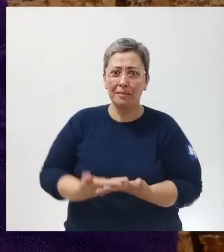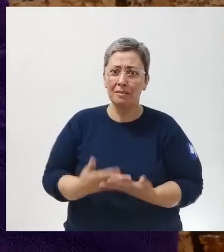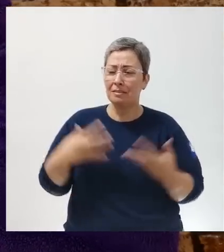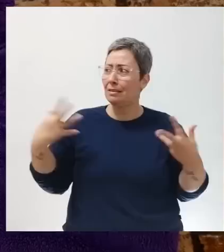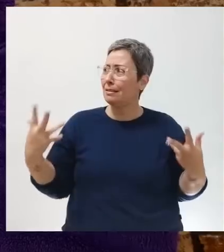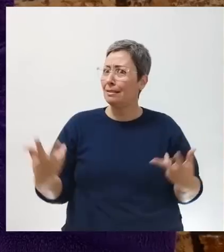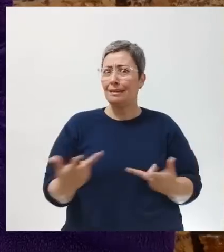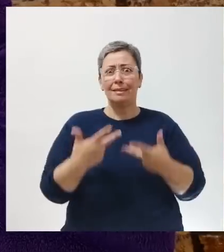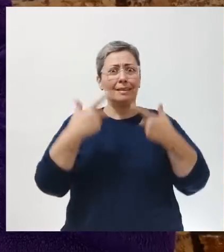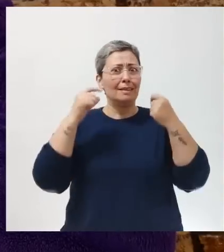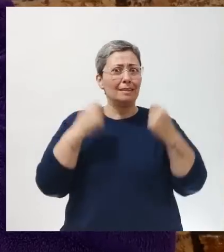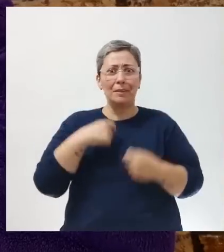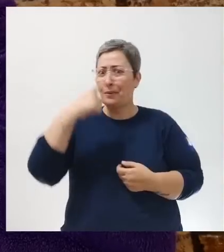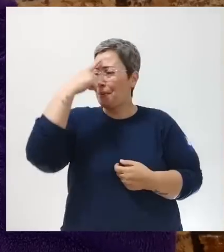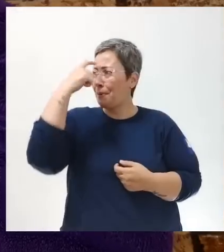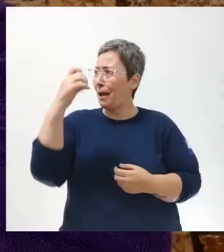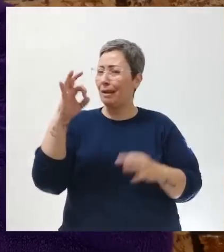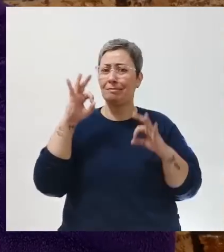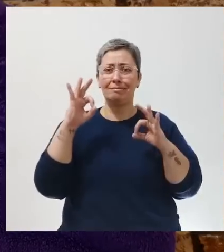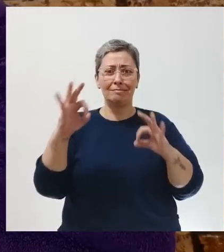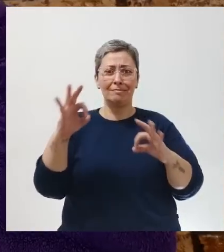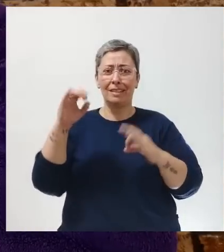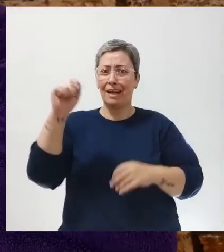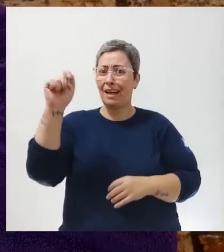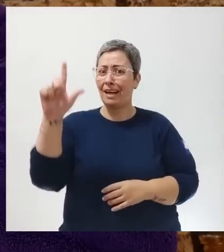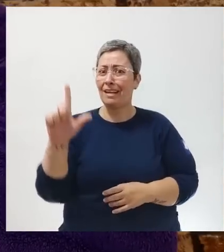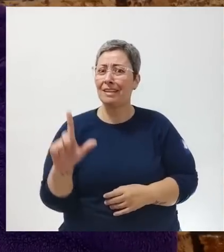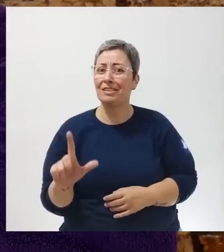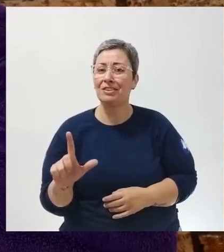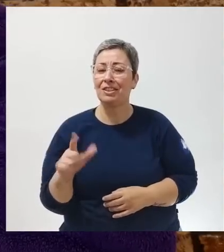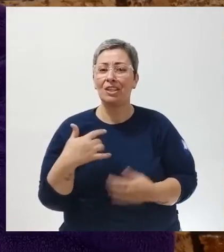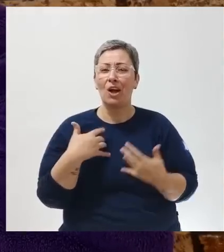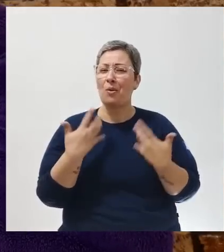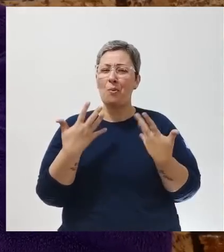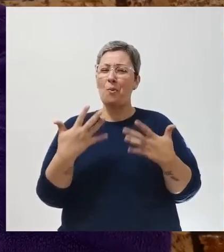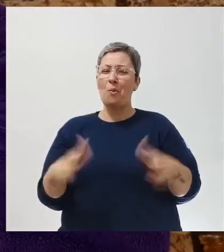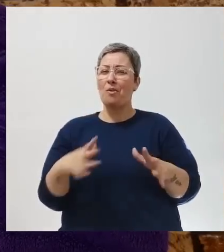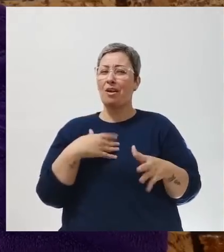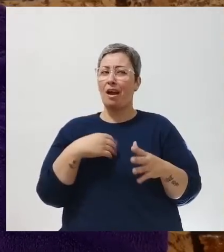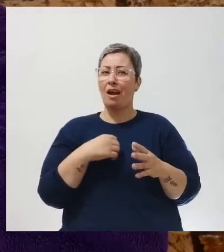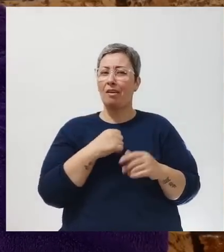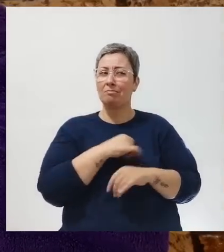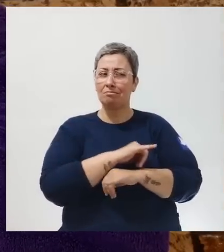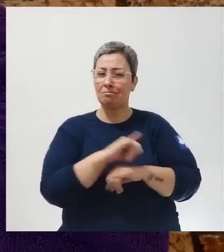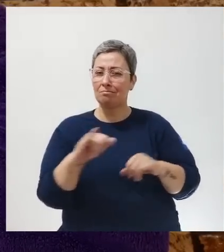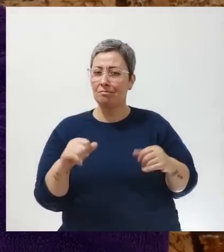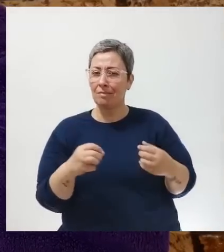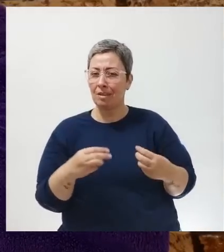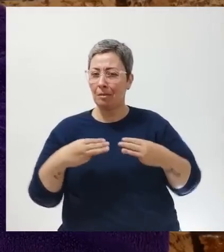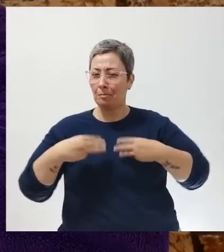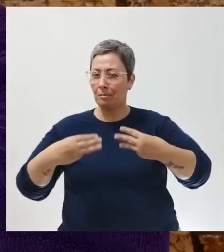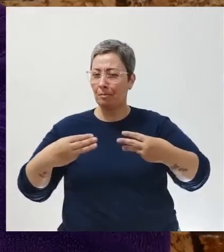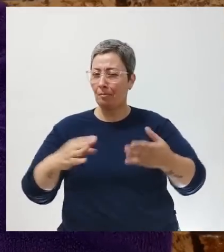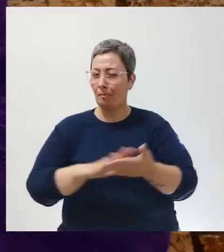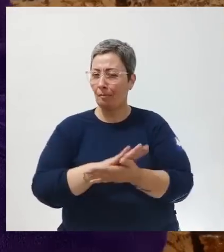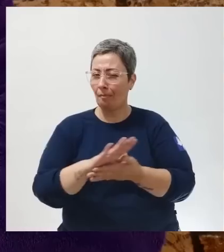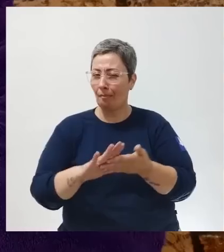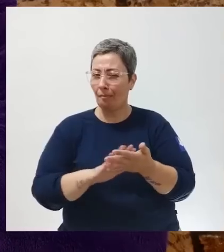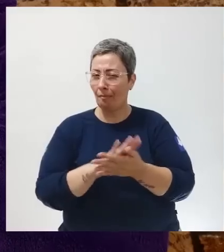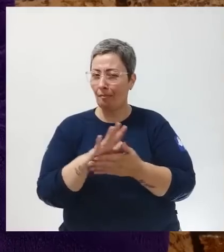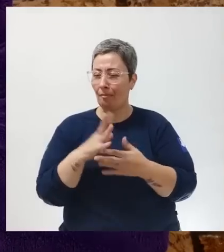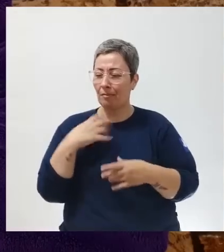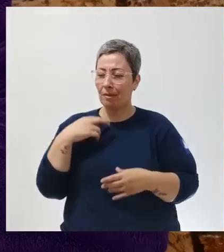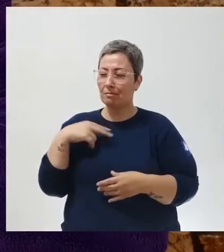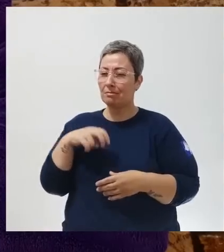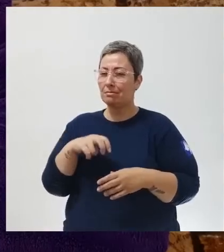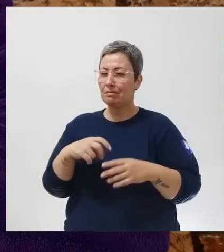tão maravilhado ficou com aquela ideia azul que não quis saber de contar aos ministros. Desceu com